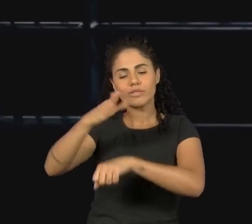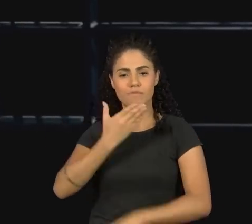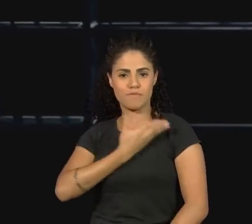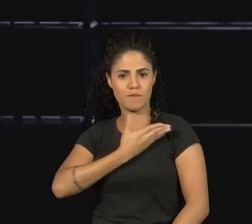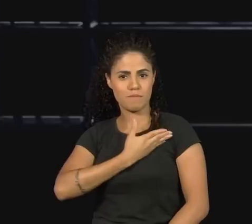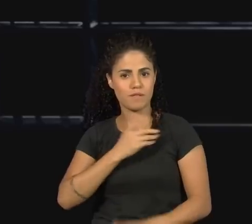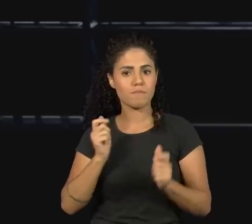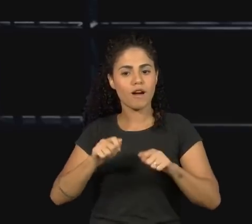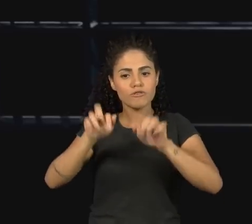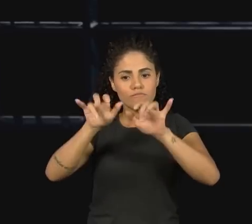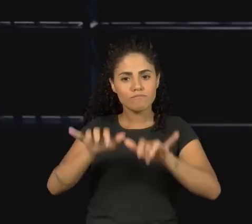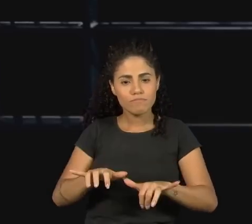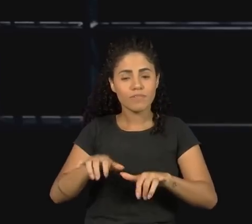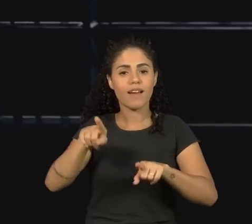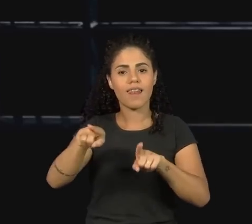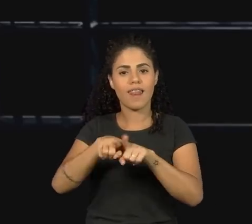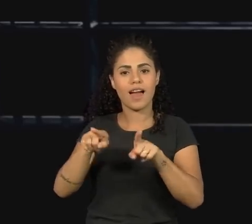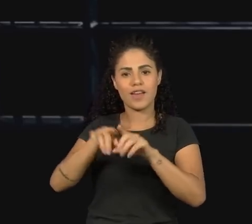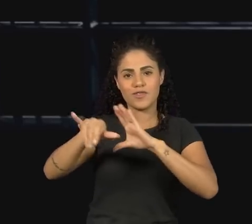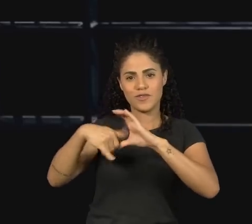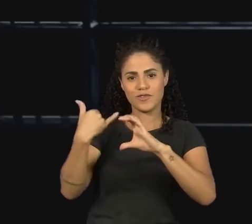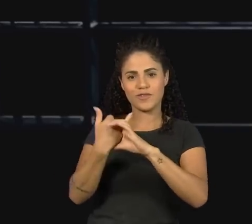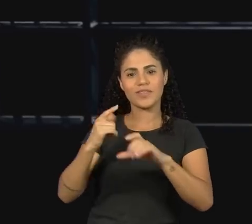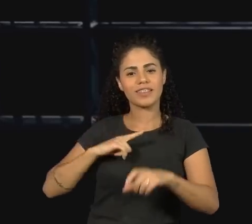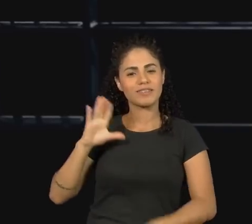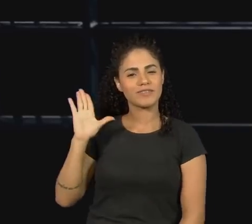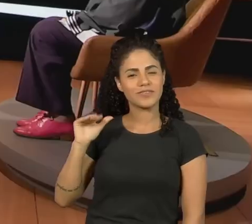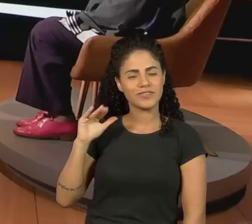é só acessar nossa página no YouTube. A gente